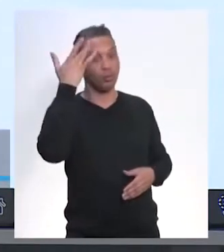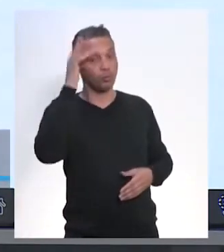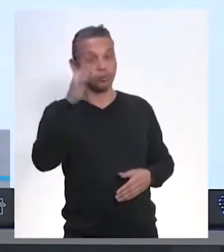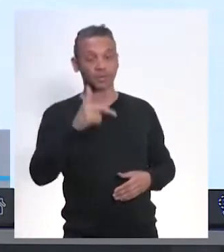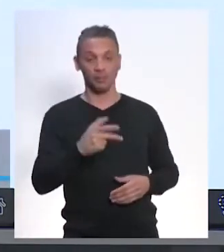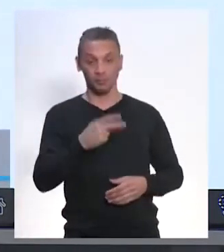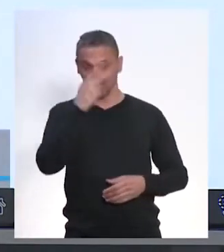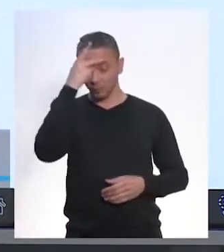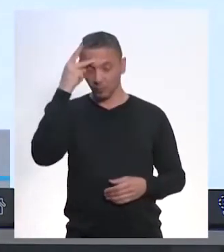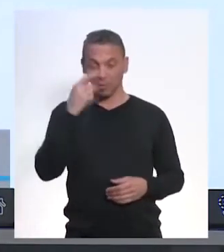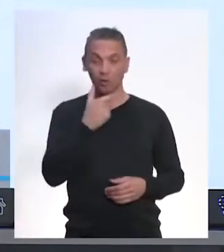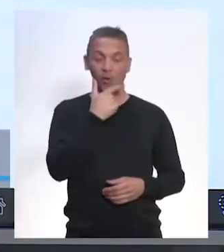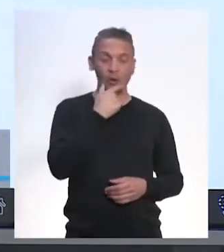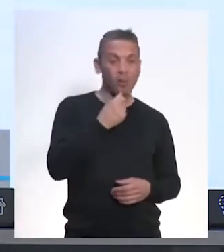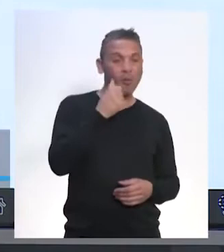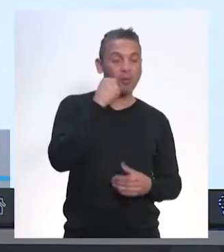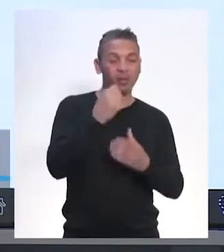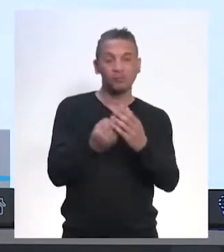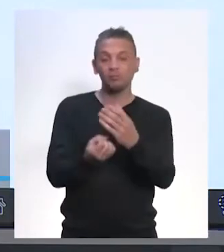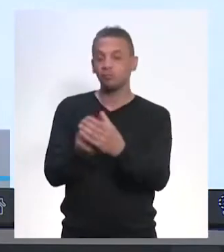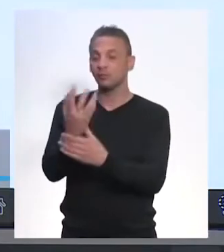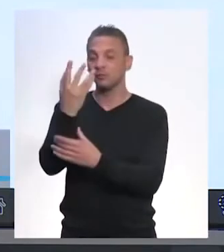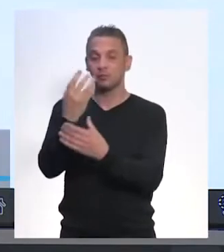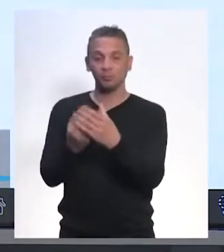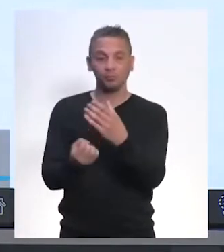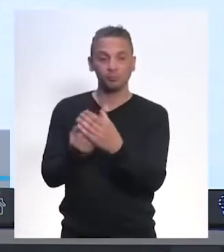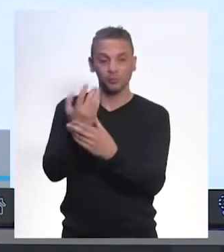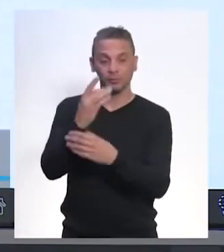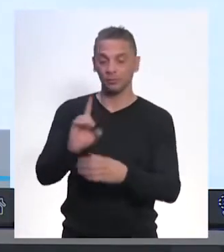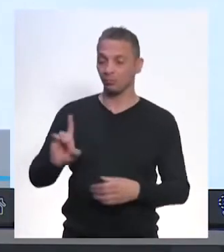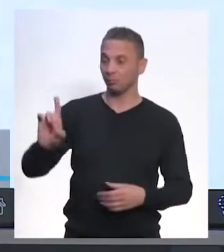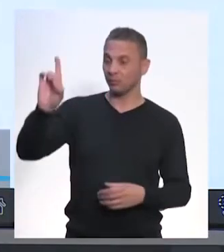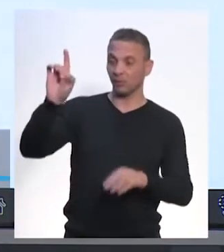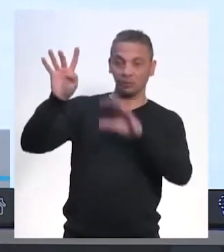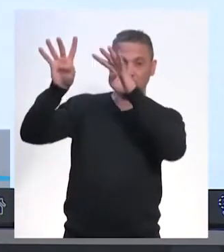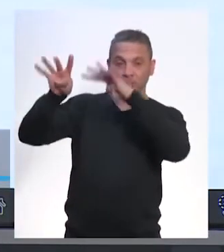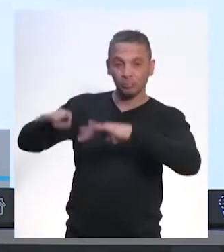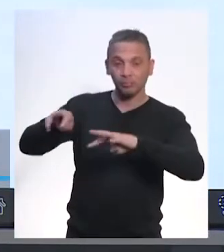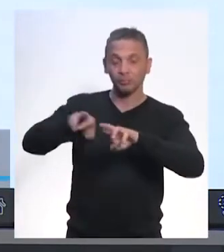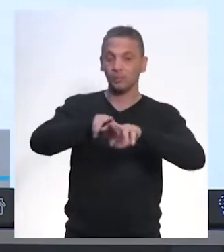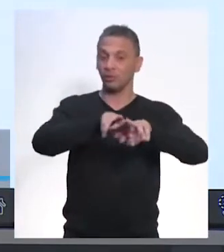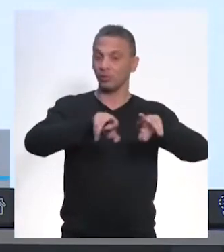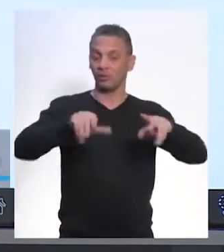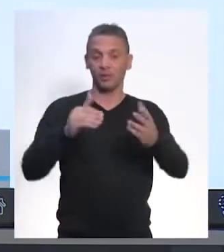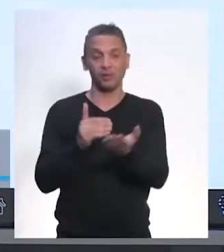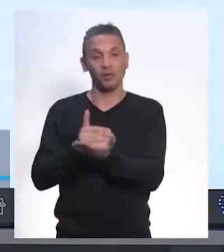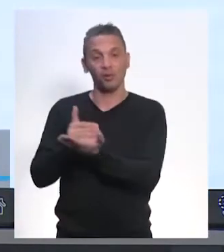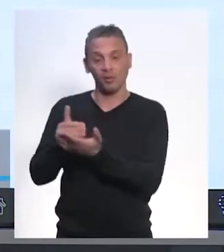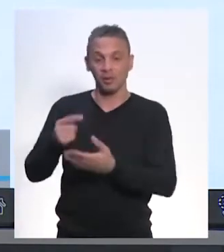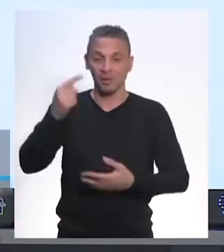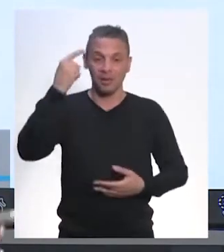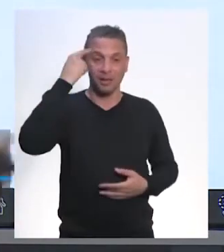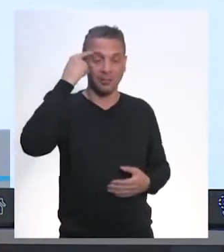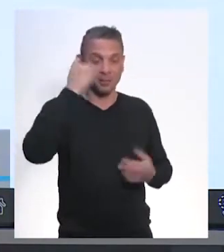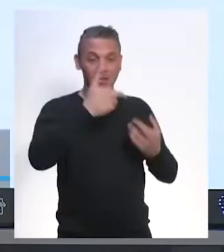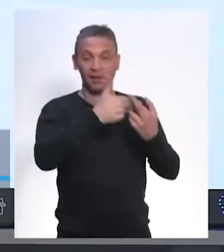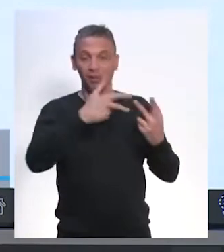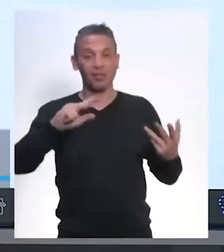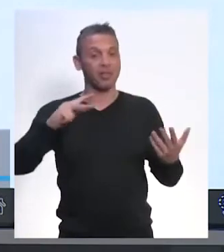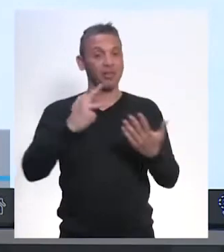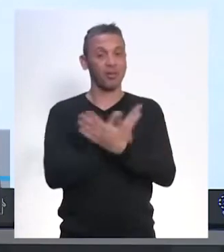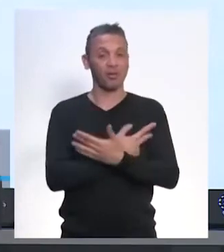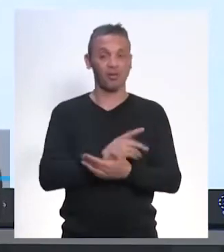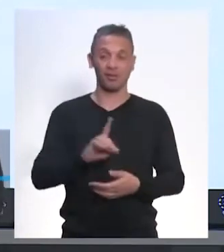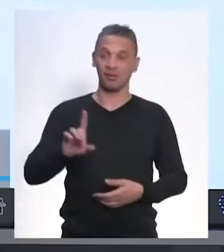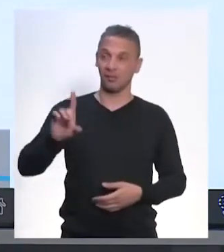Então, os homens começaram a criar divindades, né, deuses, e acreditavam que essas intempéries da natureza eram a ira dos